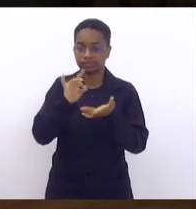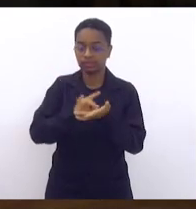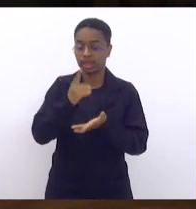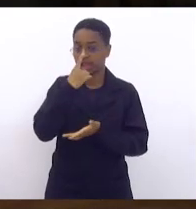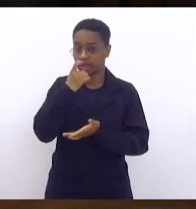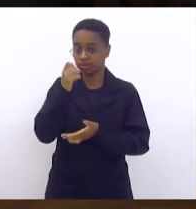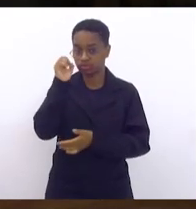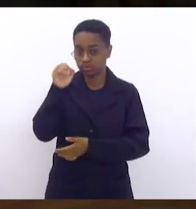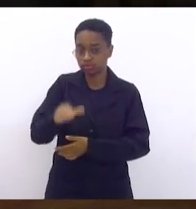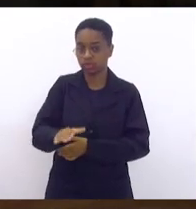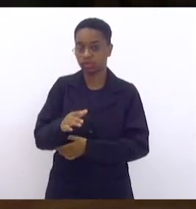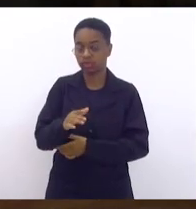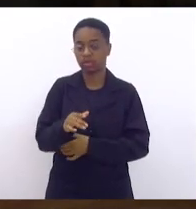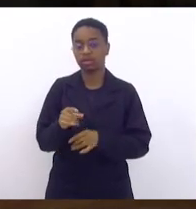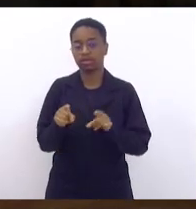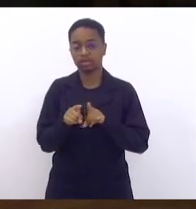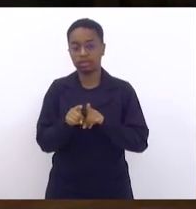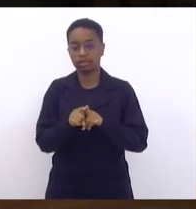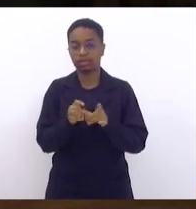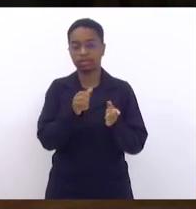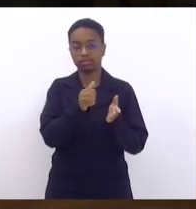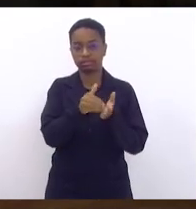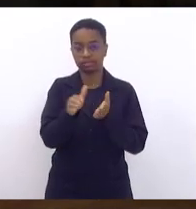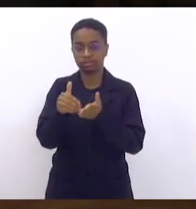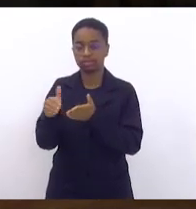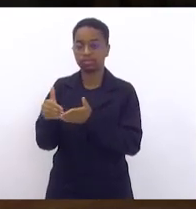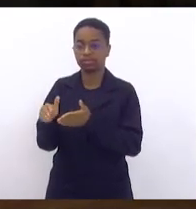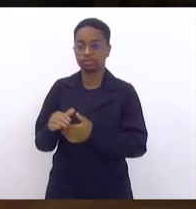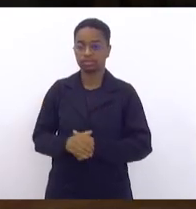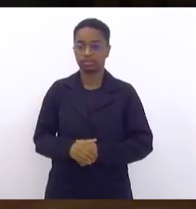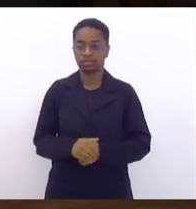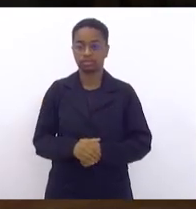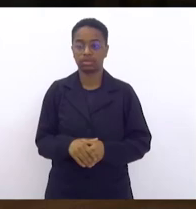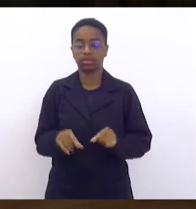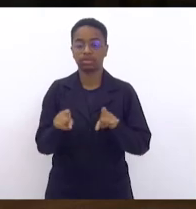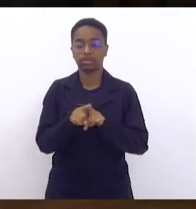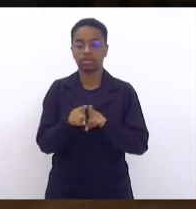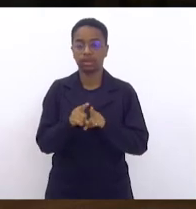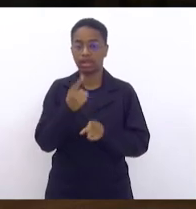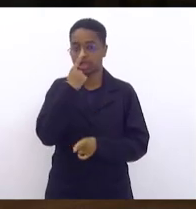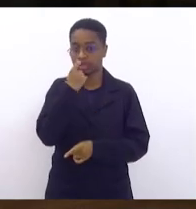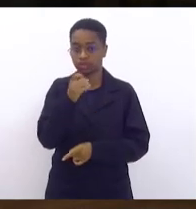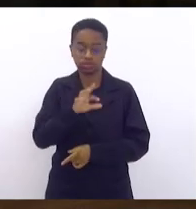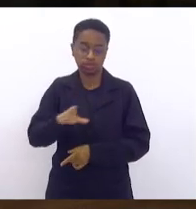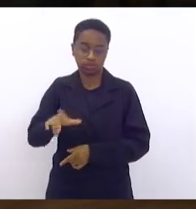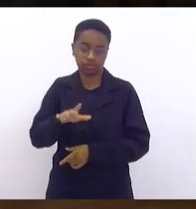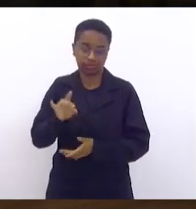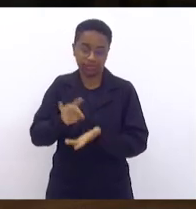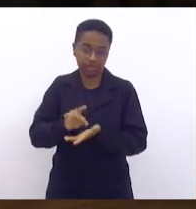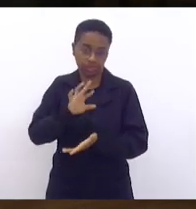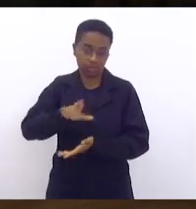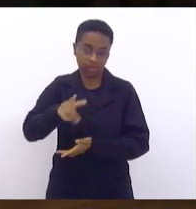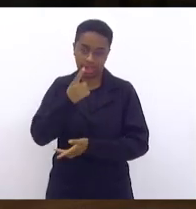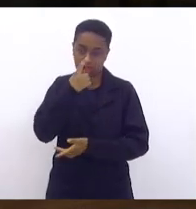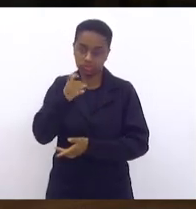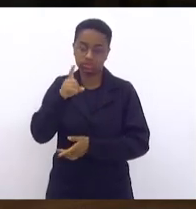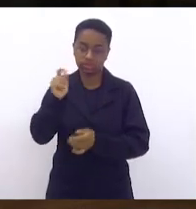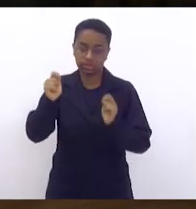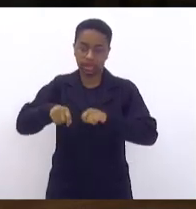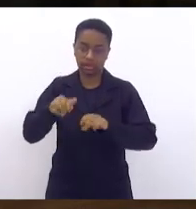descartado e jogado fora eliminado e o lixo que não é lixo que é reciclável